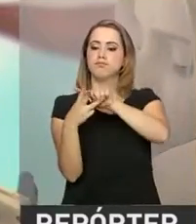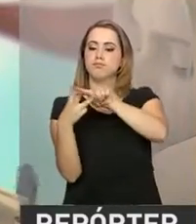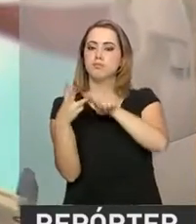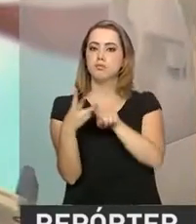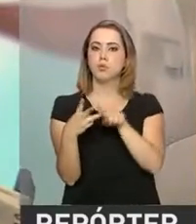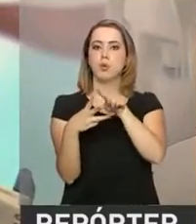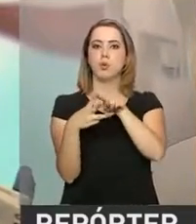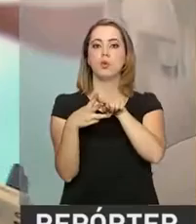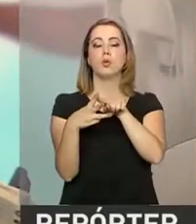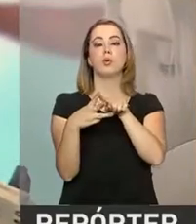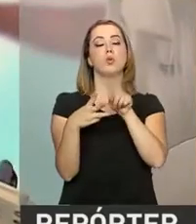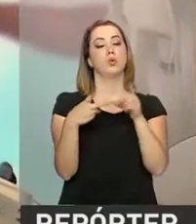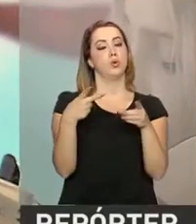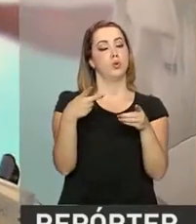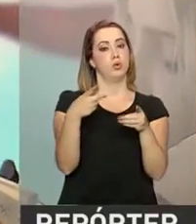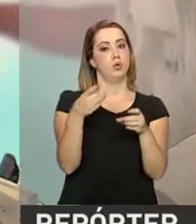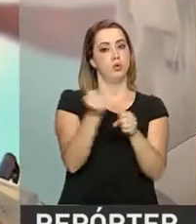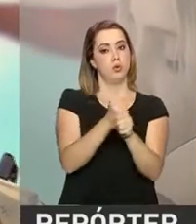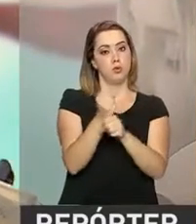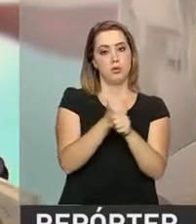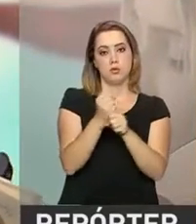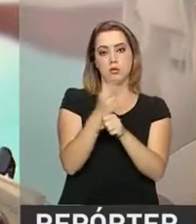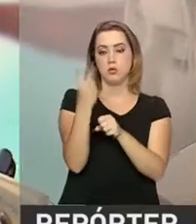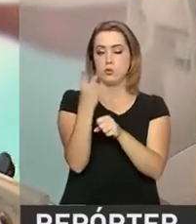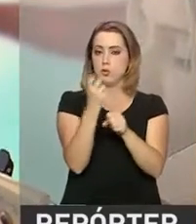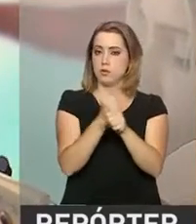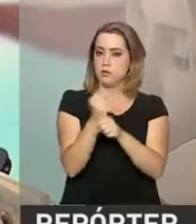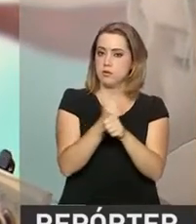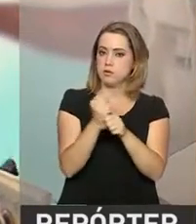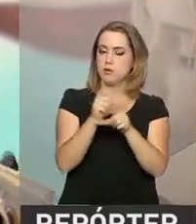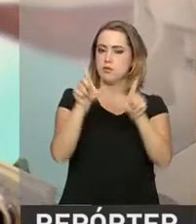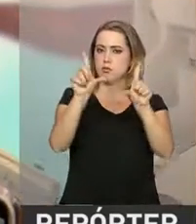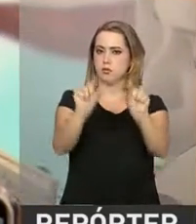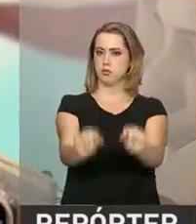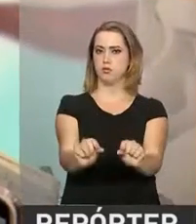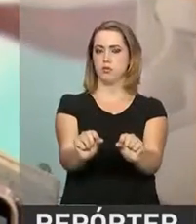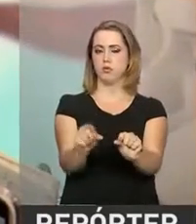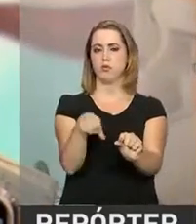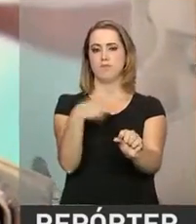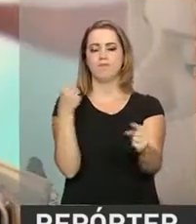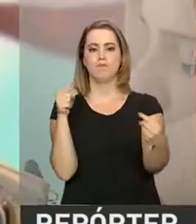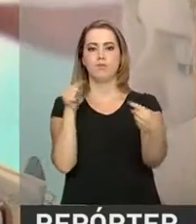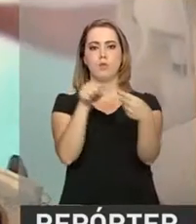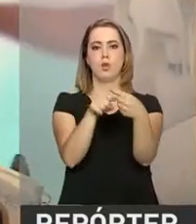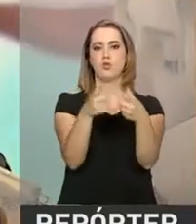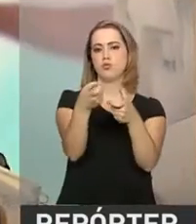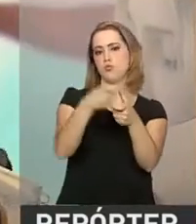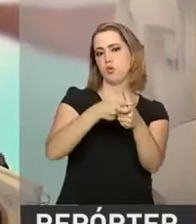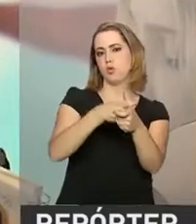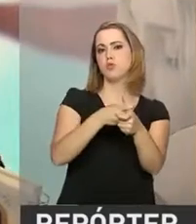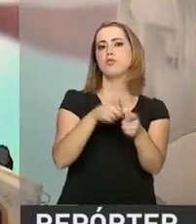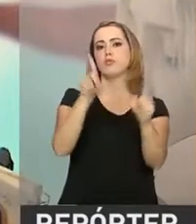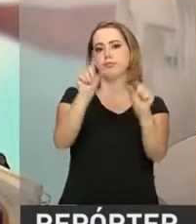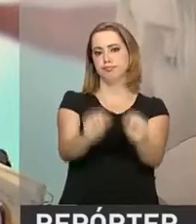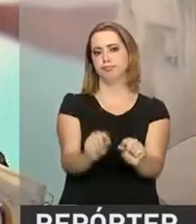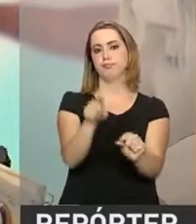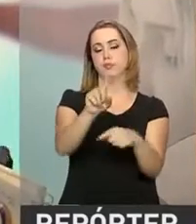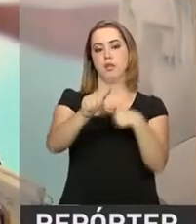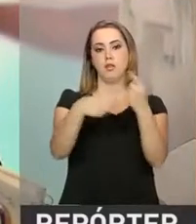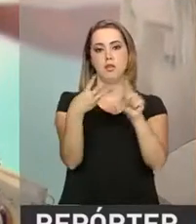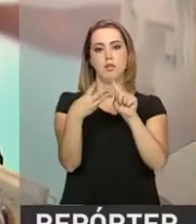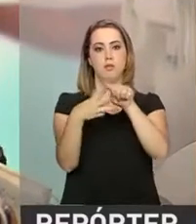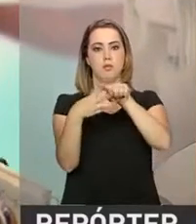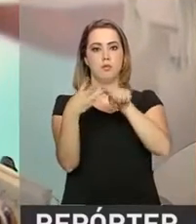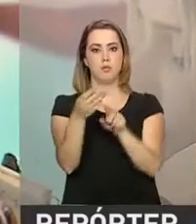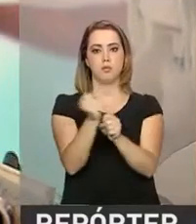de 2 anos, onde o nosso objetivo é fazer uma redução mais rápida da dívida da empresa, e depois, nos 3 anos seguintes,